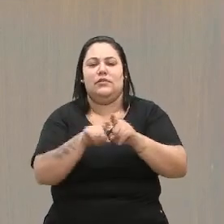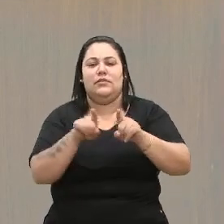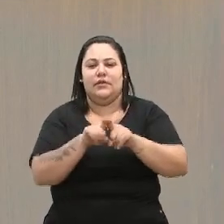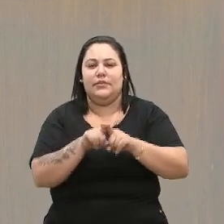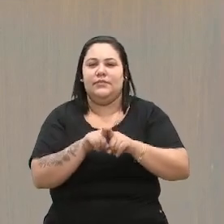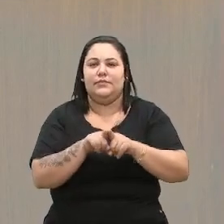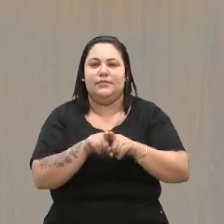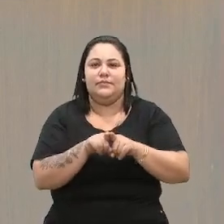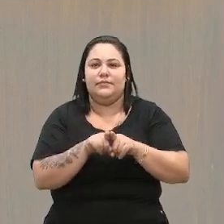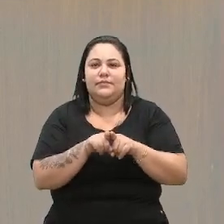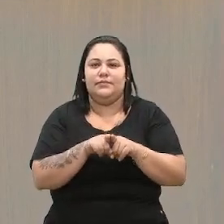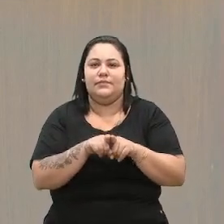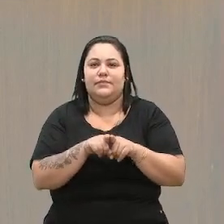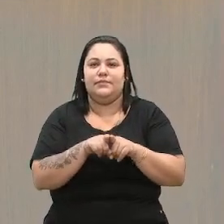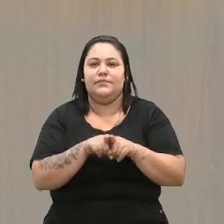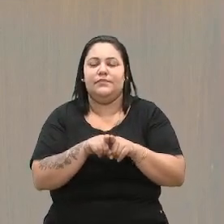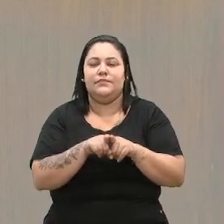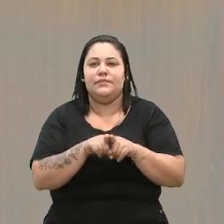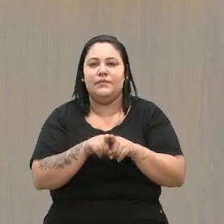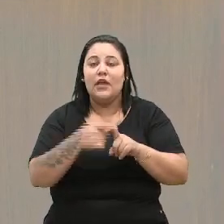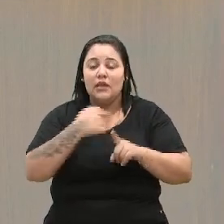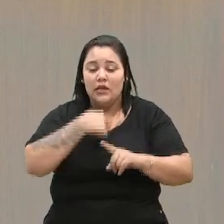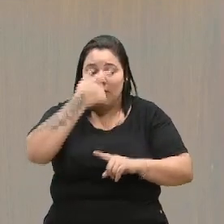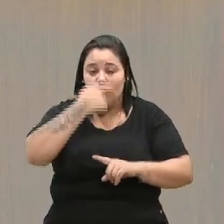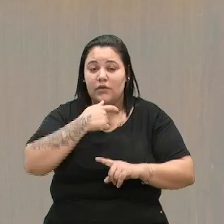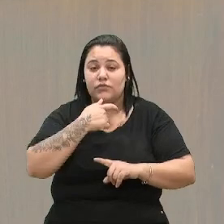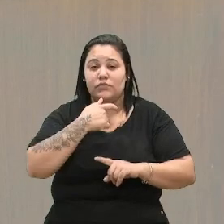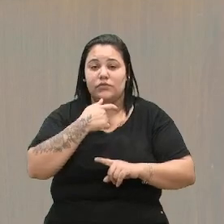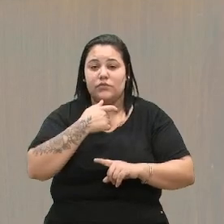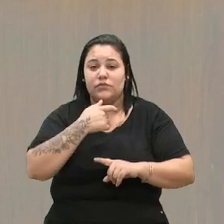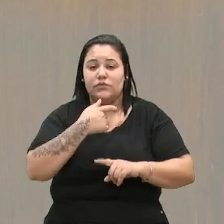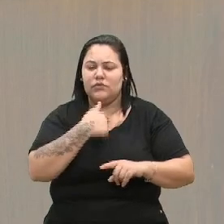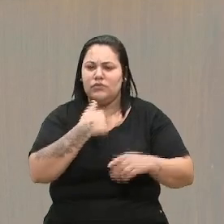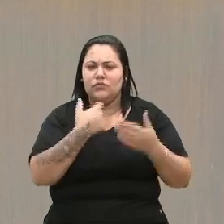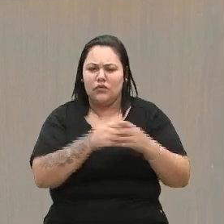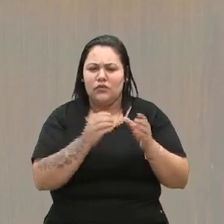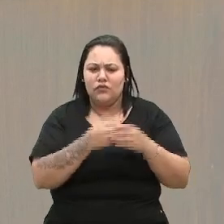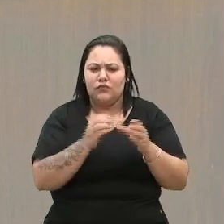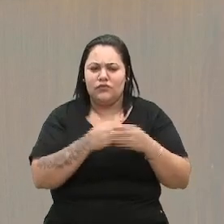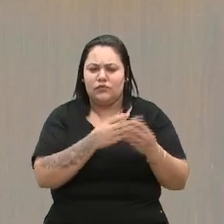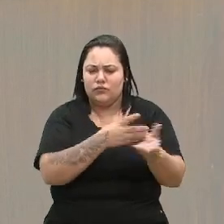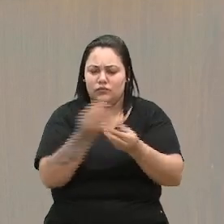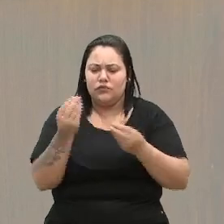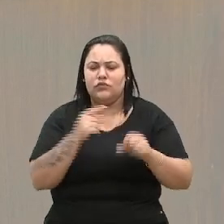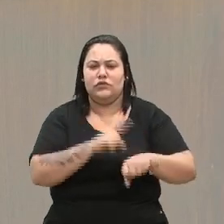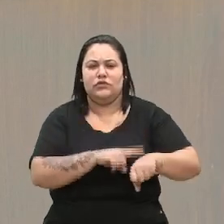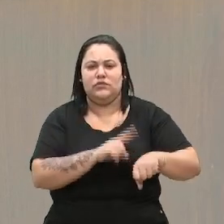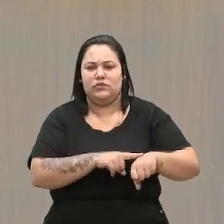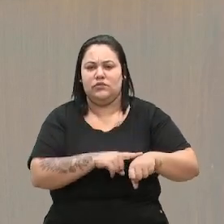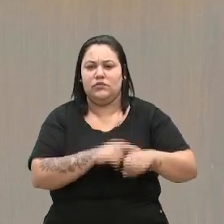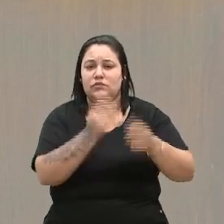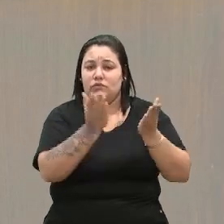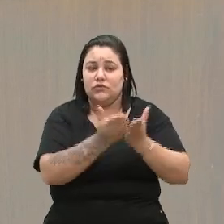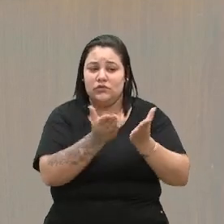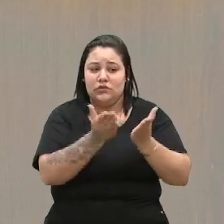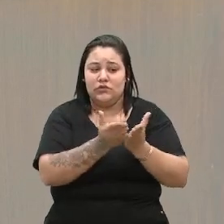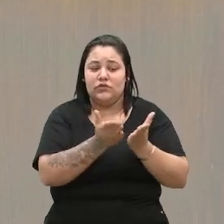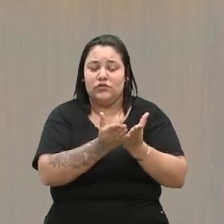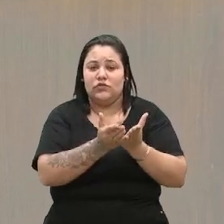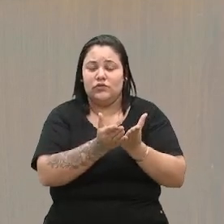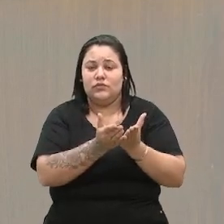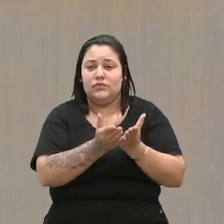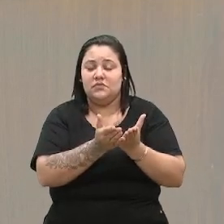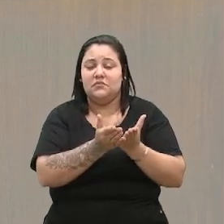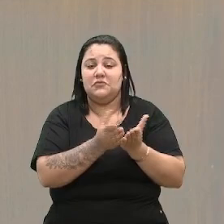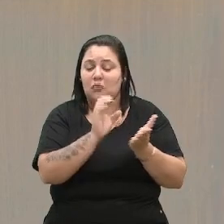órgão repressivo, enfim. E eu convivi muito tempo com estudantes que são, assim,